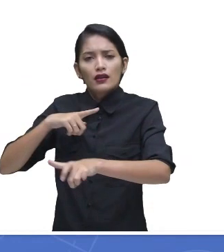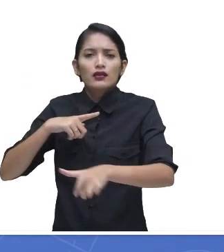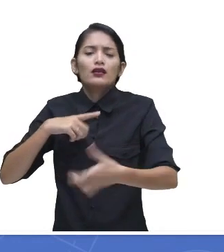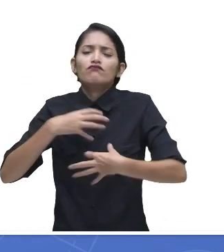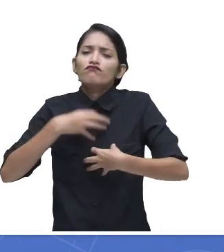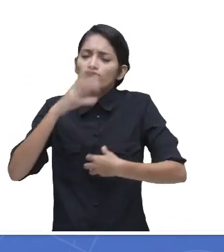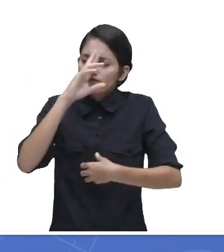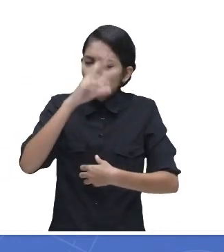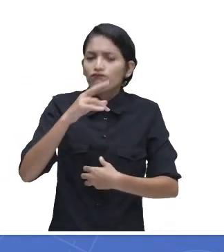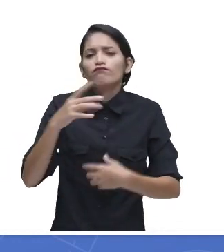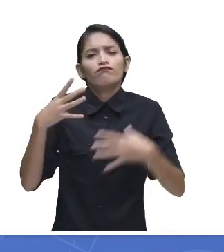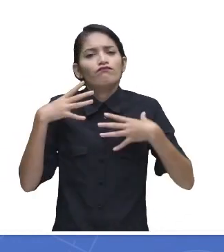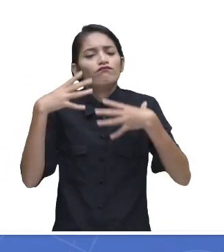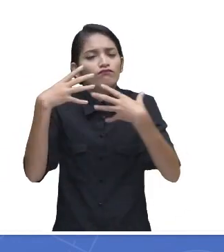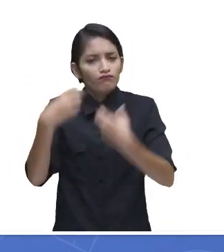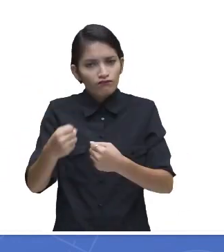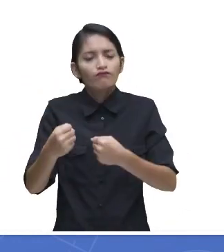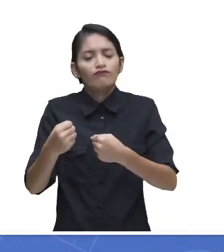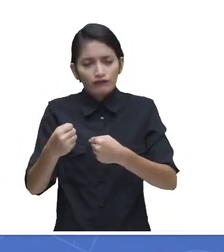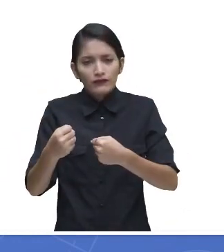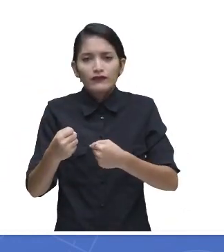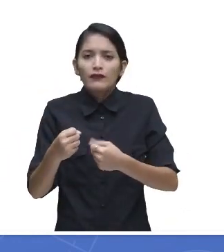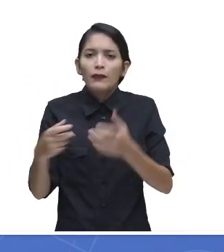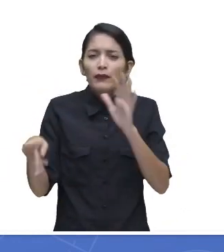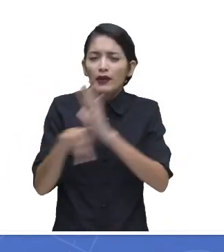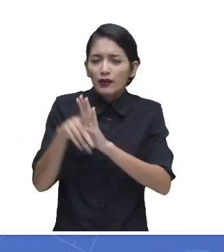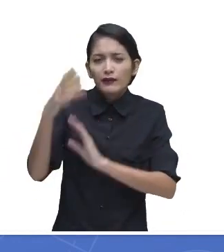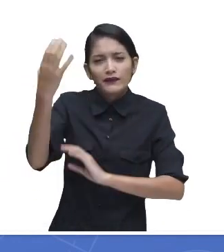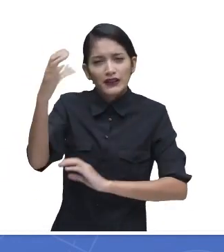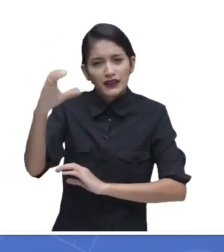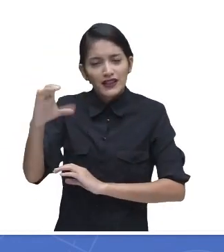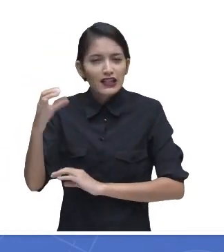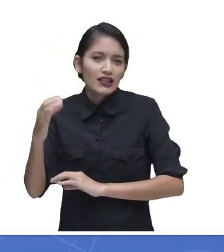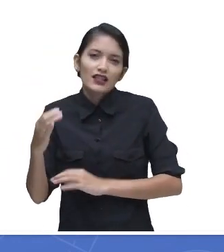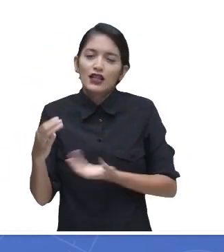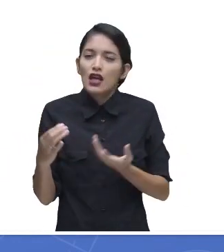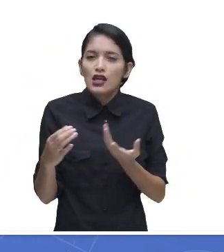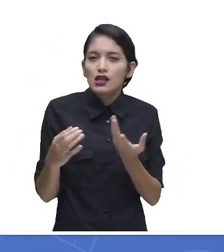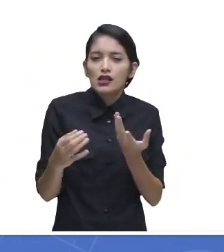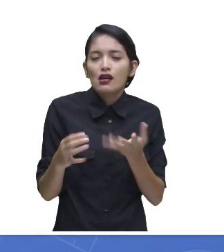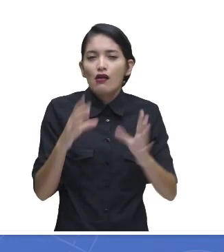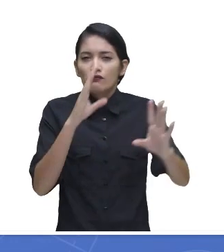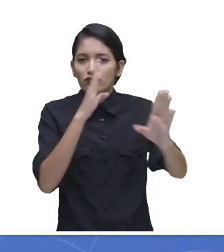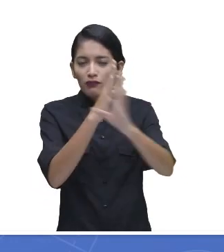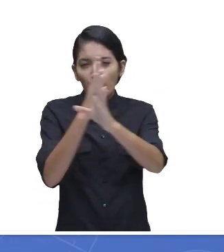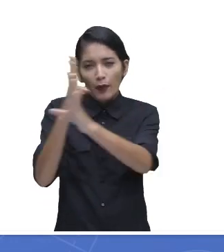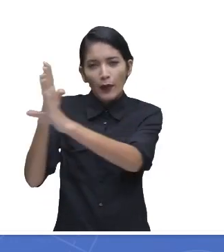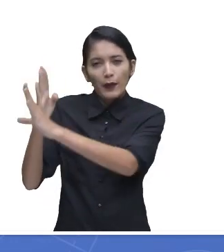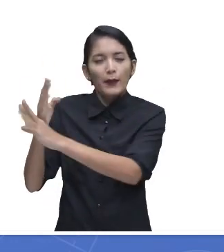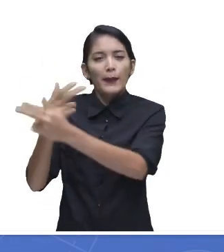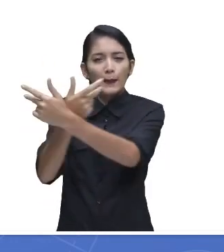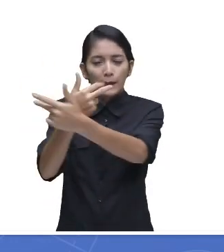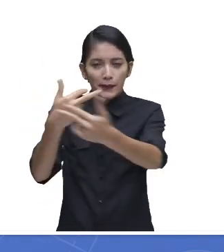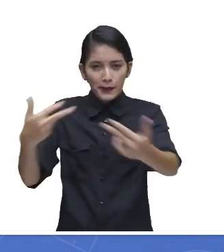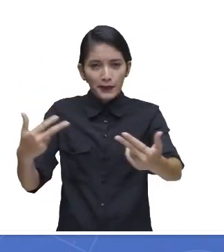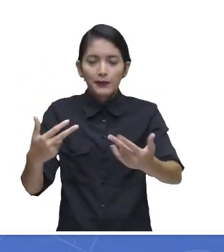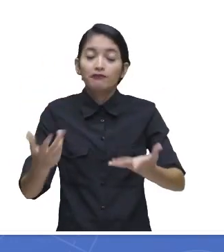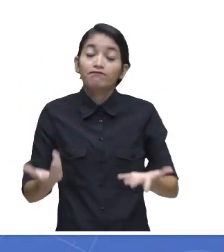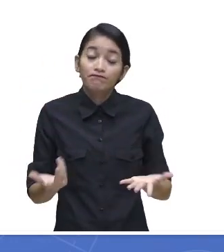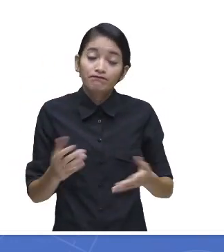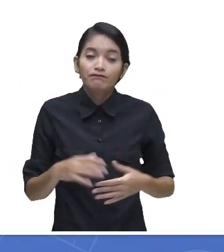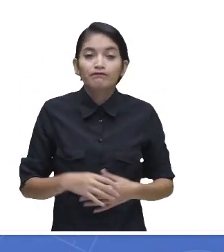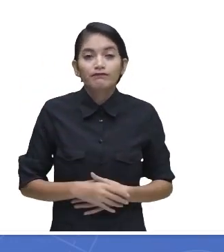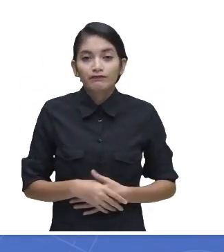o poder, né, da ciência, né, da descoberta das coisas, e etc. e